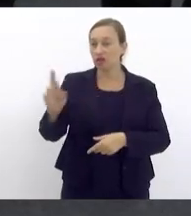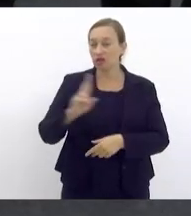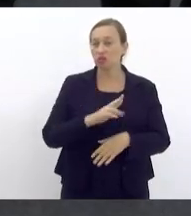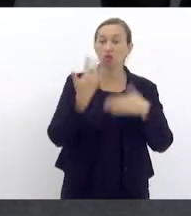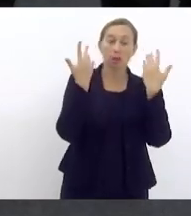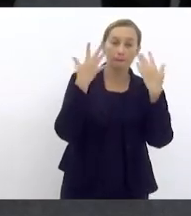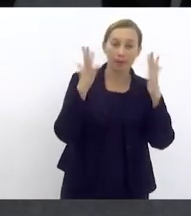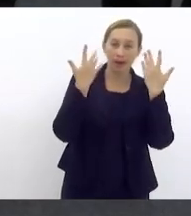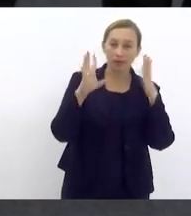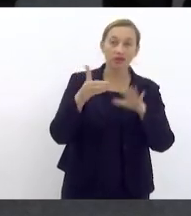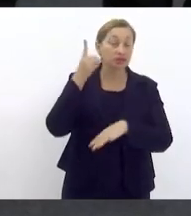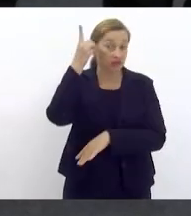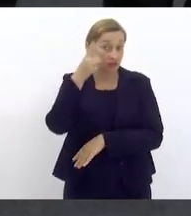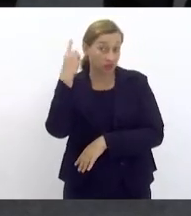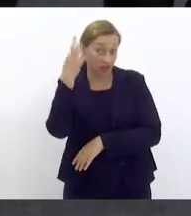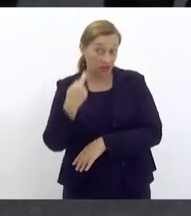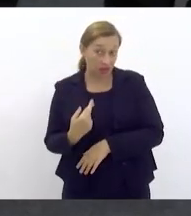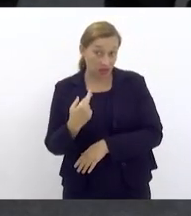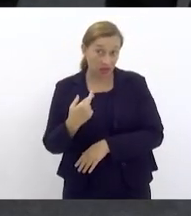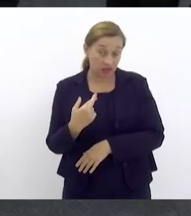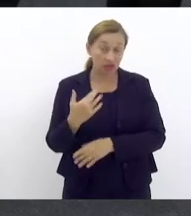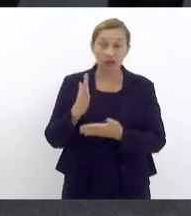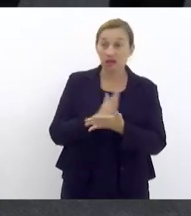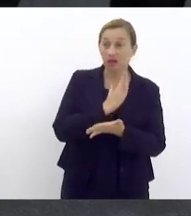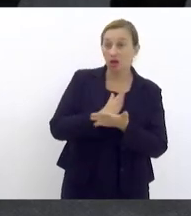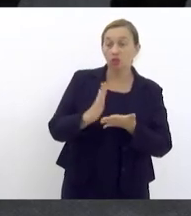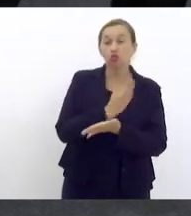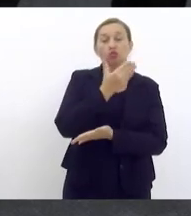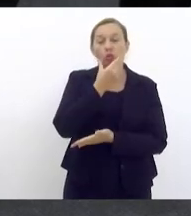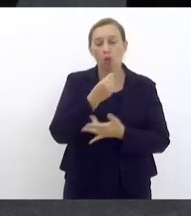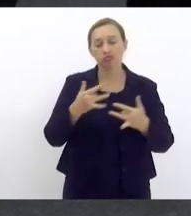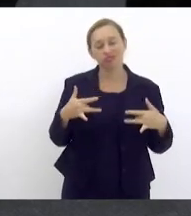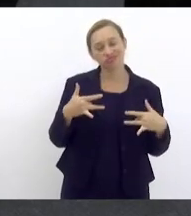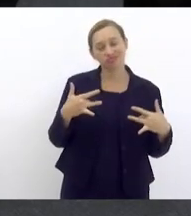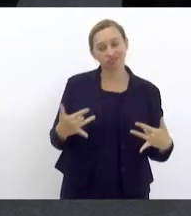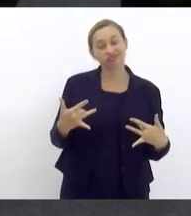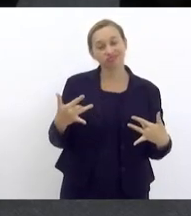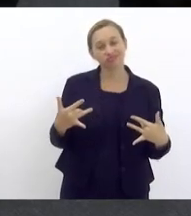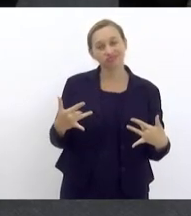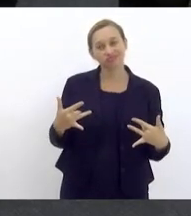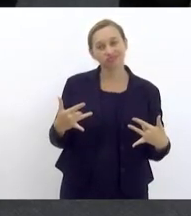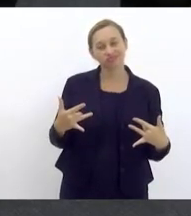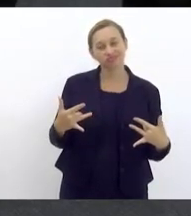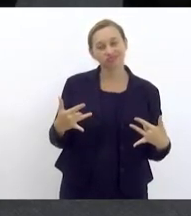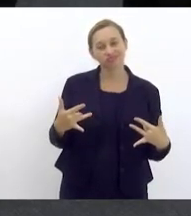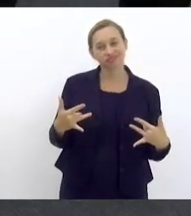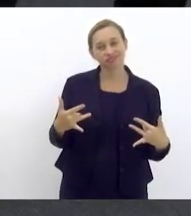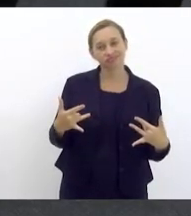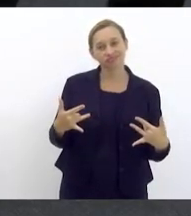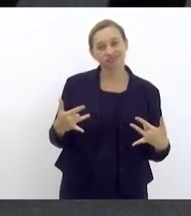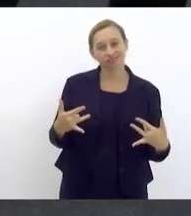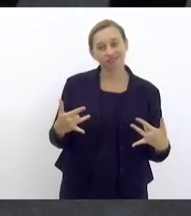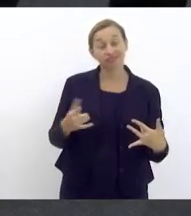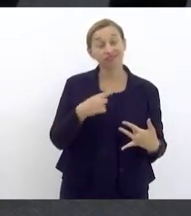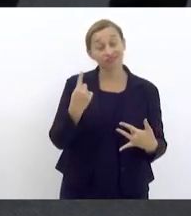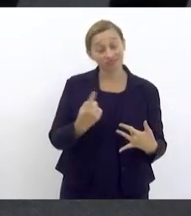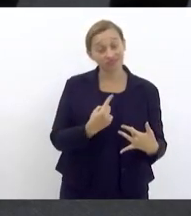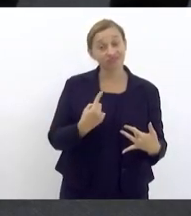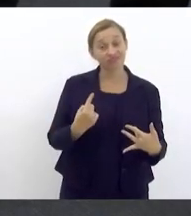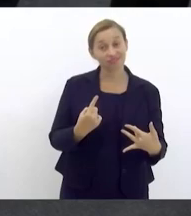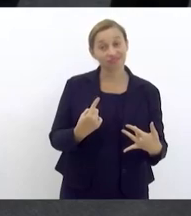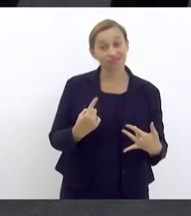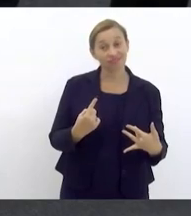deputada Renata Souza alguns homens solidários alguns homens Nós todos